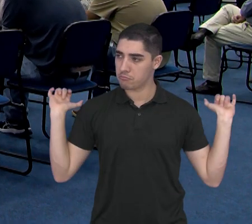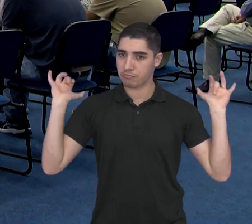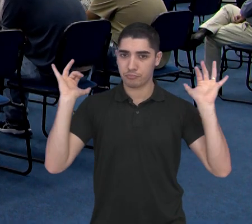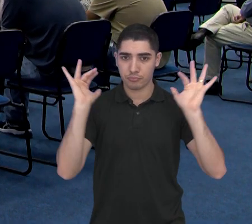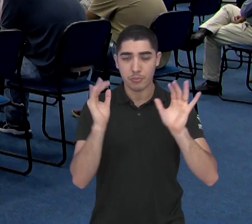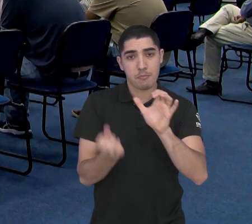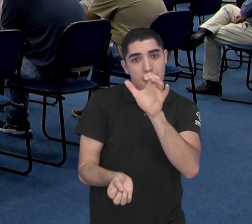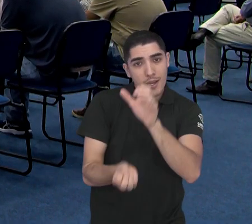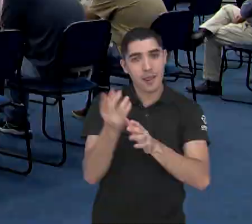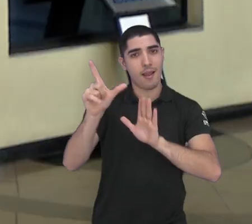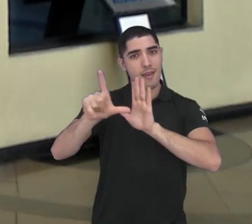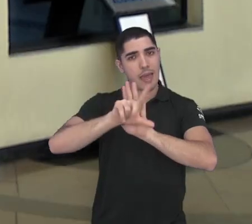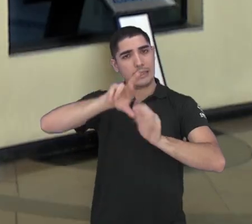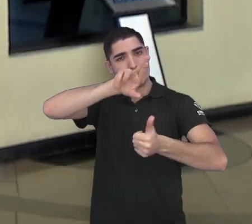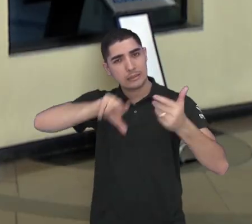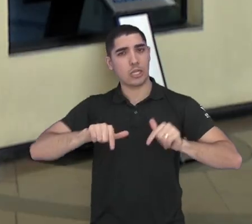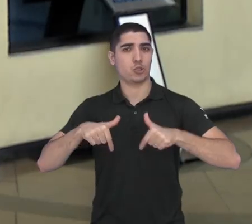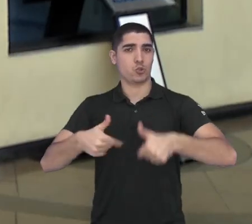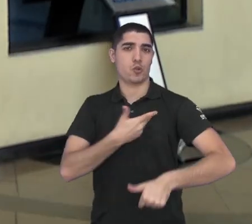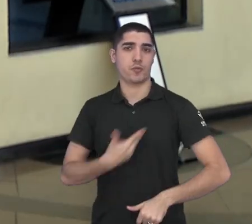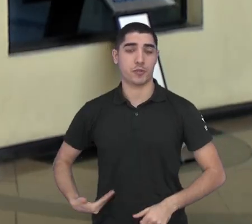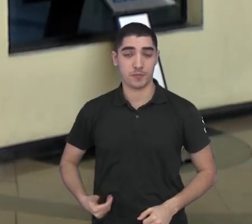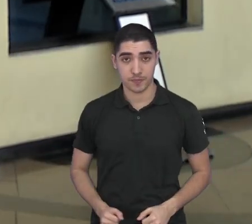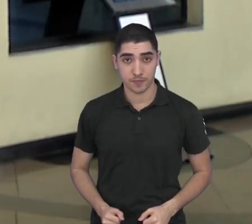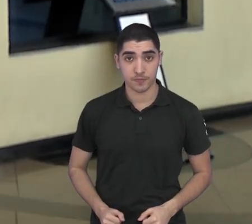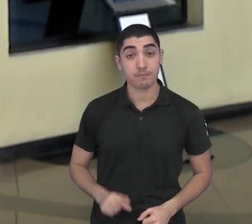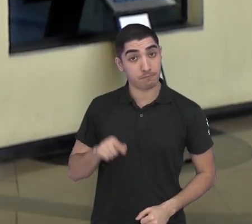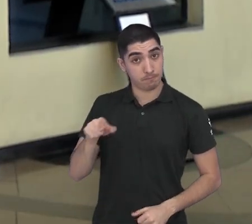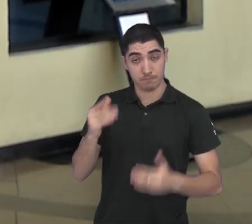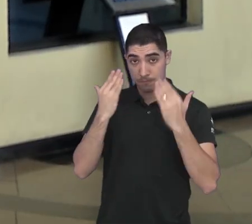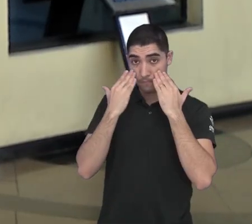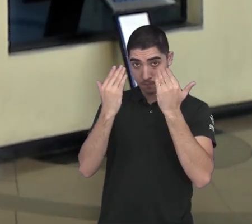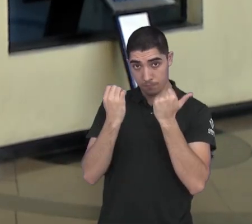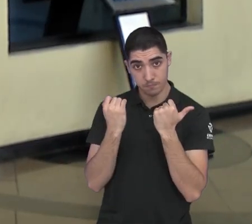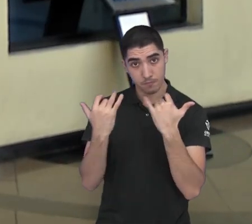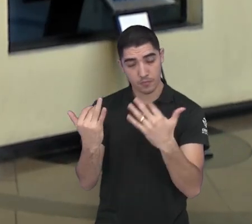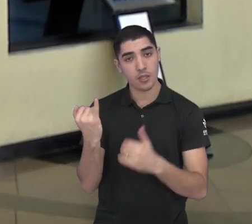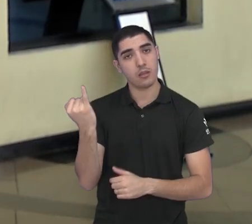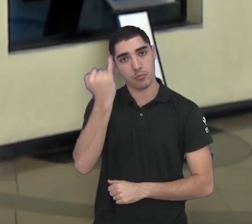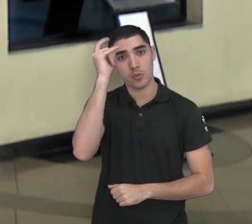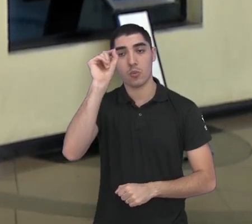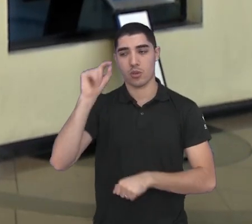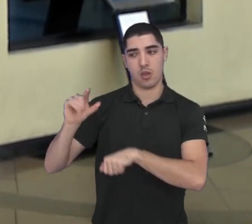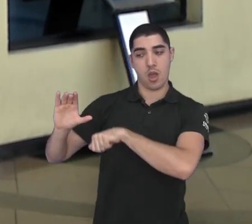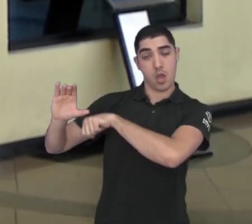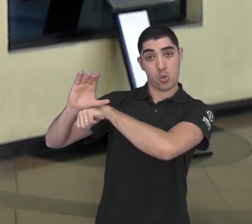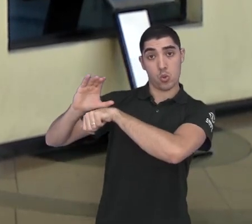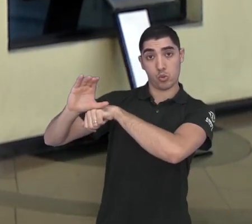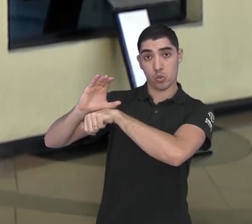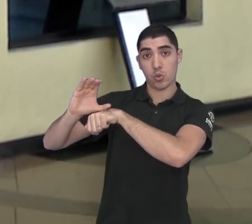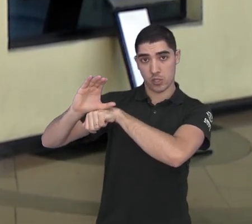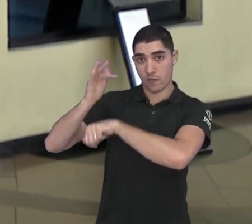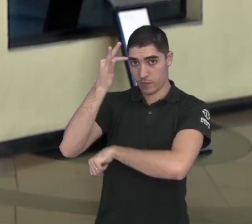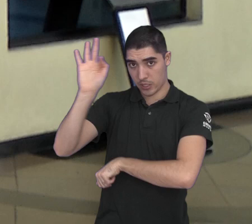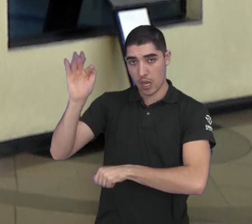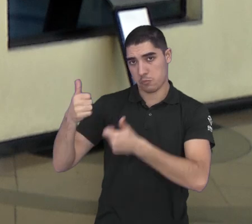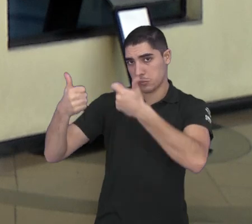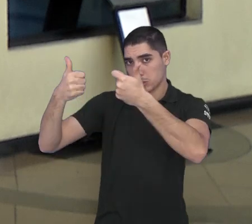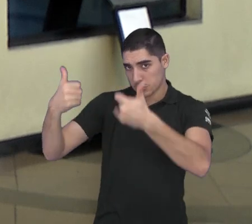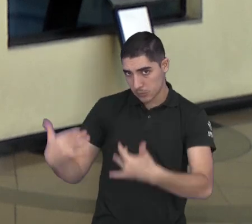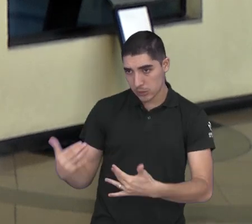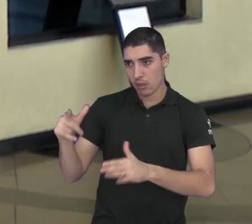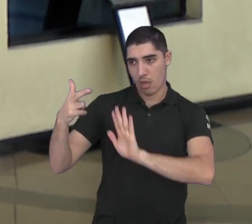de políticas públicas. A audiência pública vem cumprir um objetivo previsto na Constituição, previsto no ordenamento jurídico,